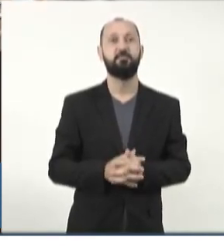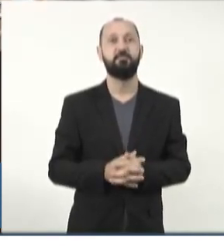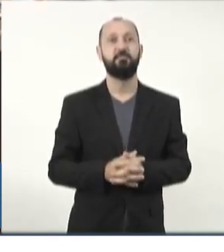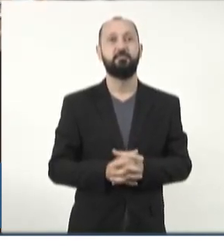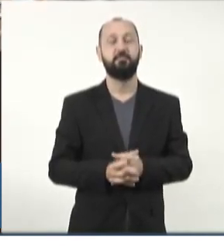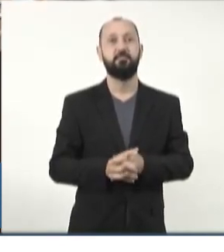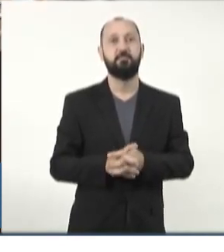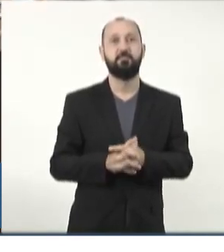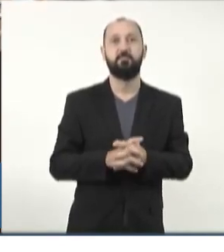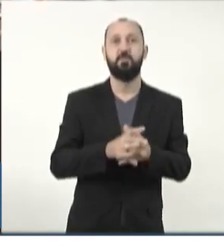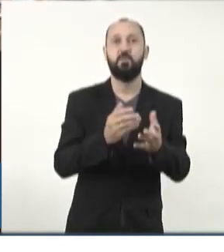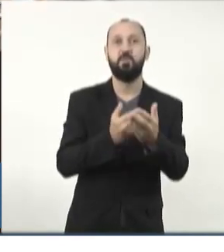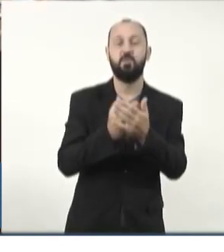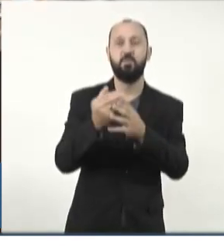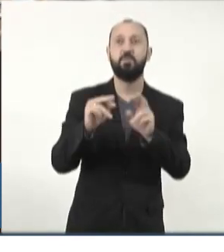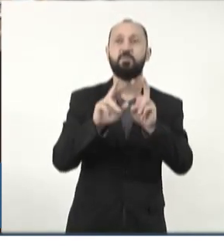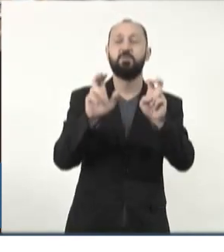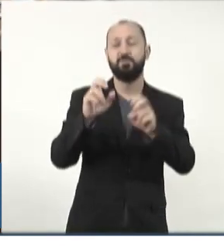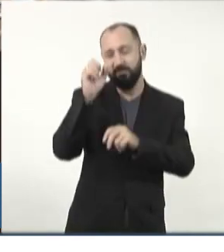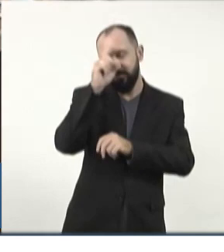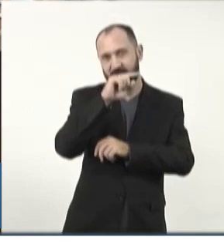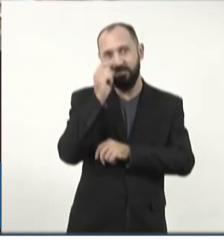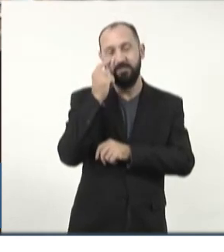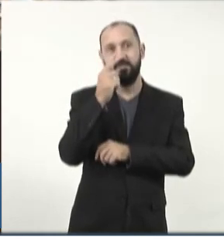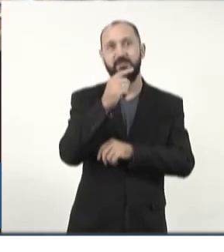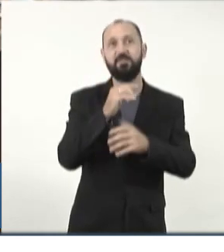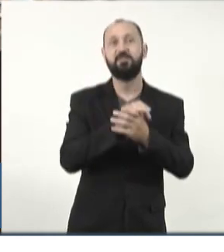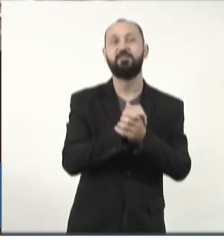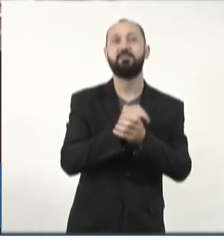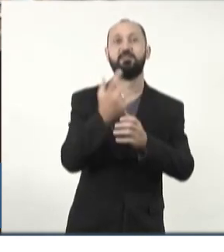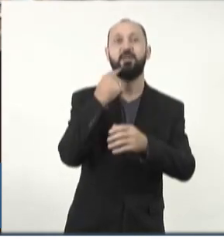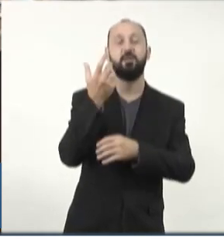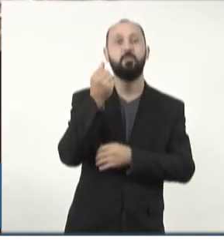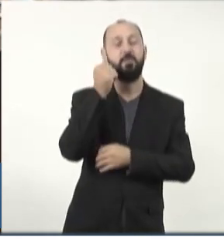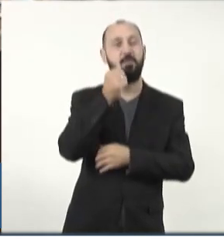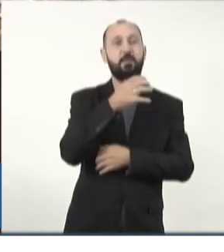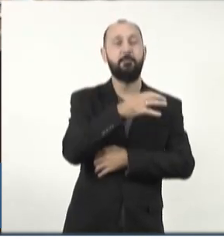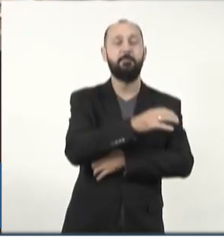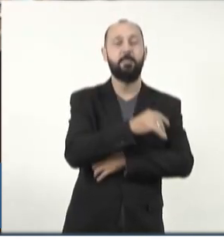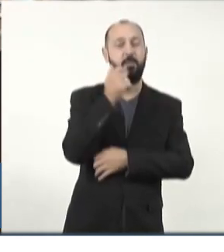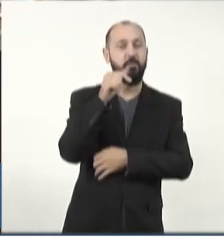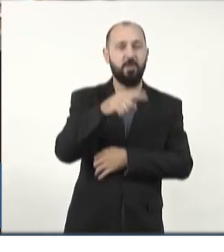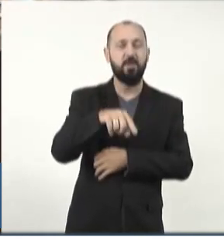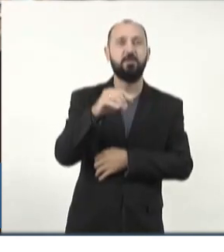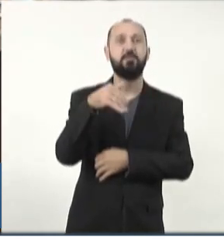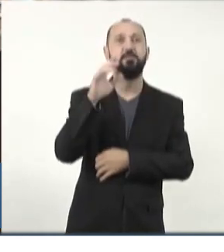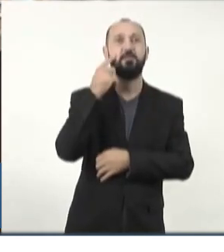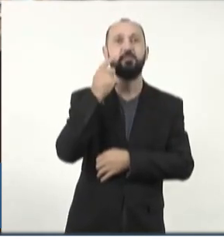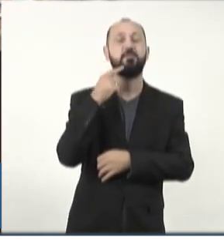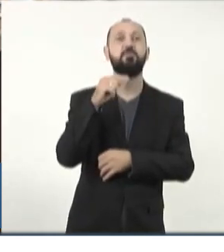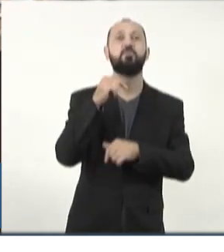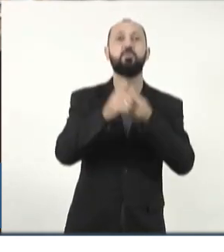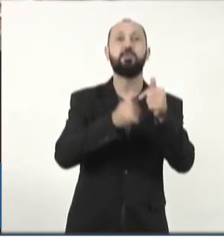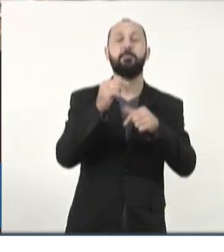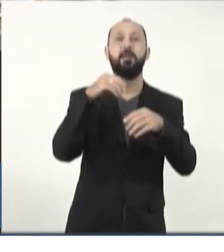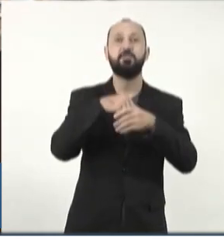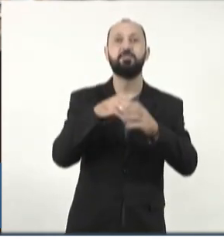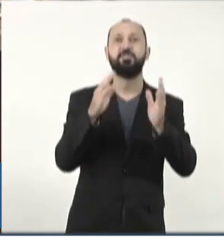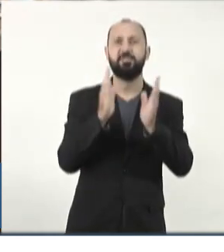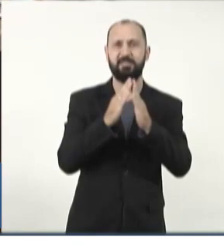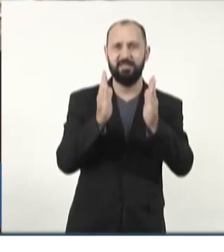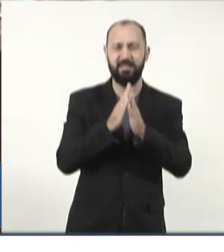E aí a gente entra num assunto espinhoso, gente. É que a maioria aqui é feminina. Vocês concordam com a divisão de tarefas no